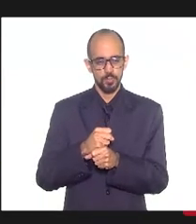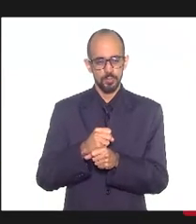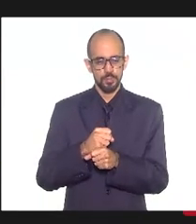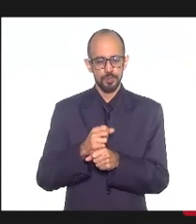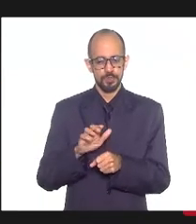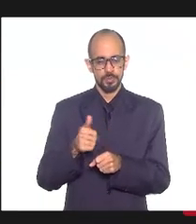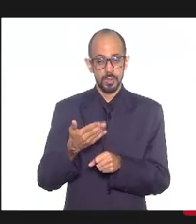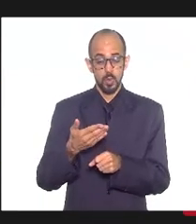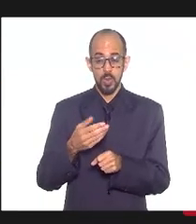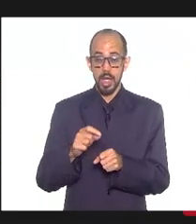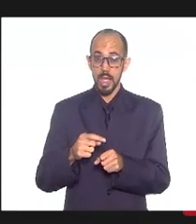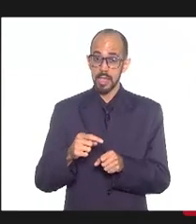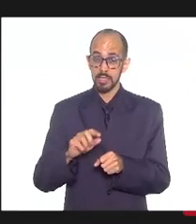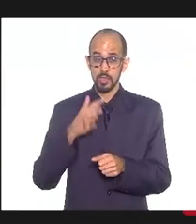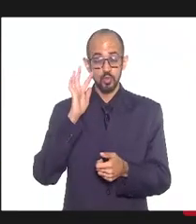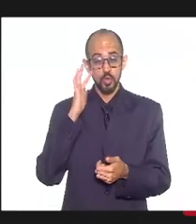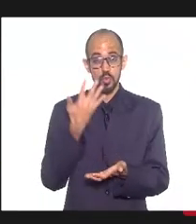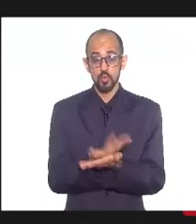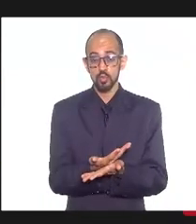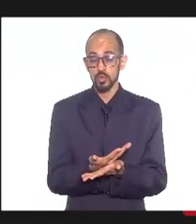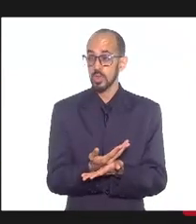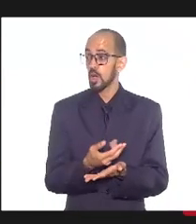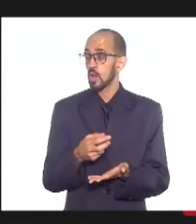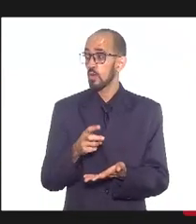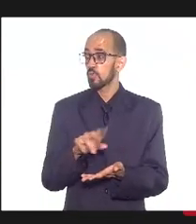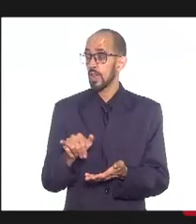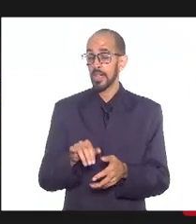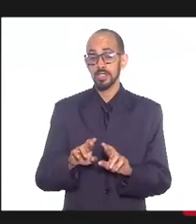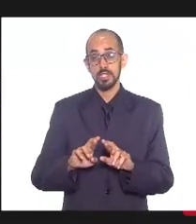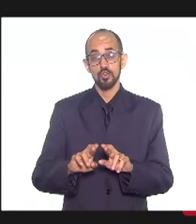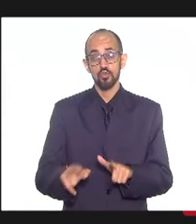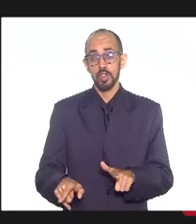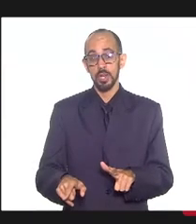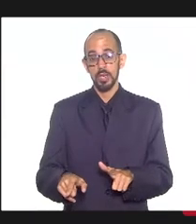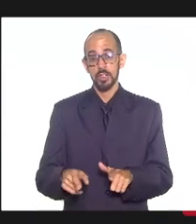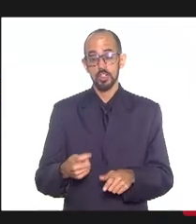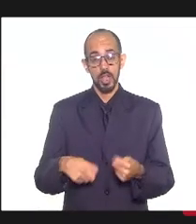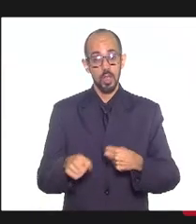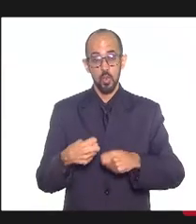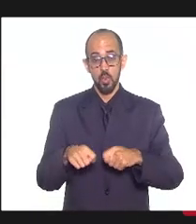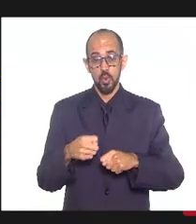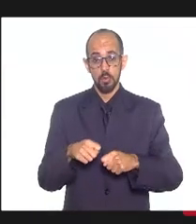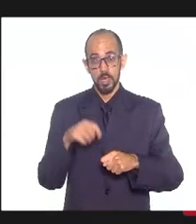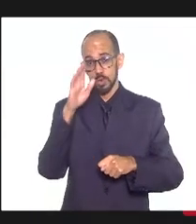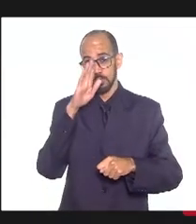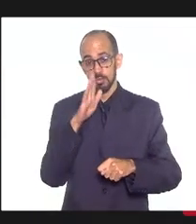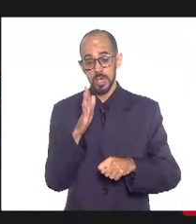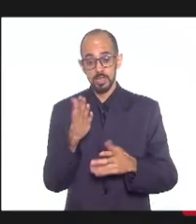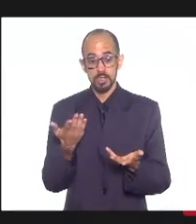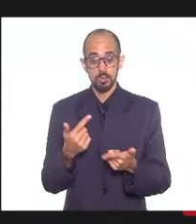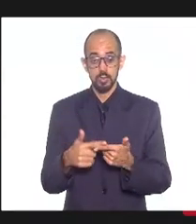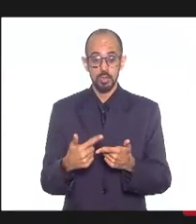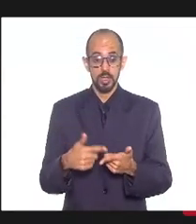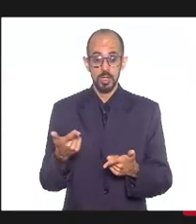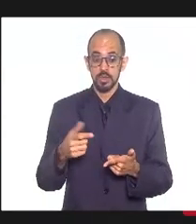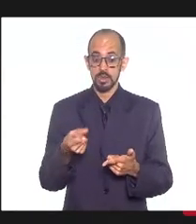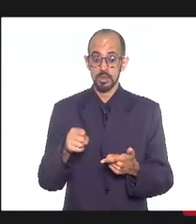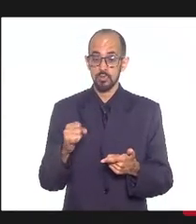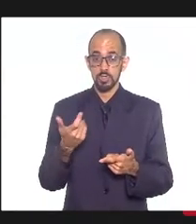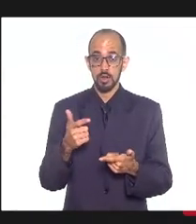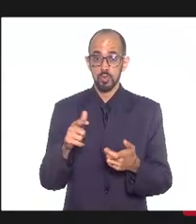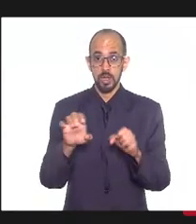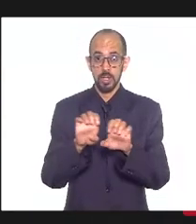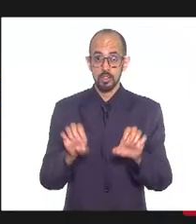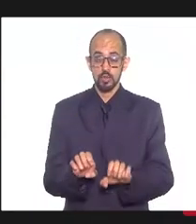Essa medida vai contra a questão da nossa balança comercial, porque como não tem infraestrutura, como você não tem, você muitas vezes você